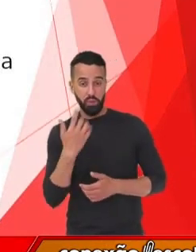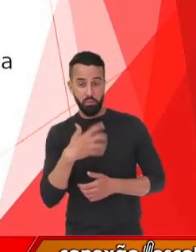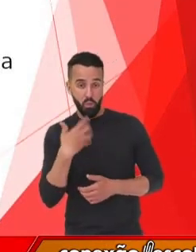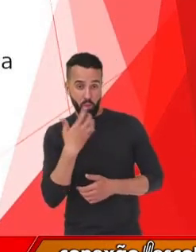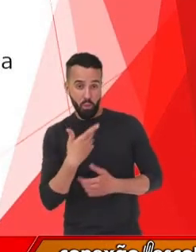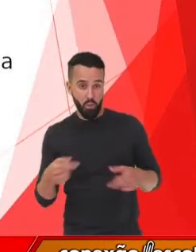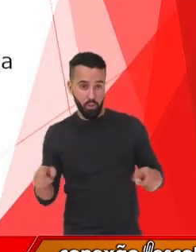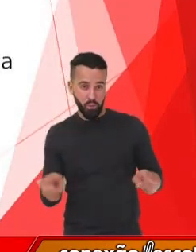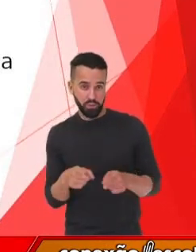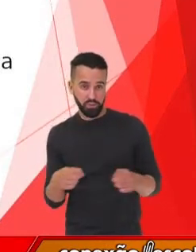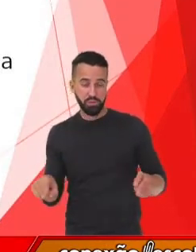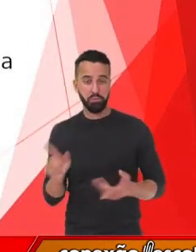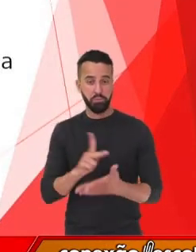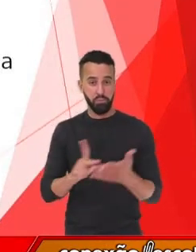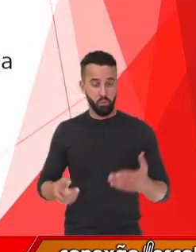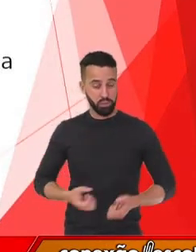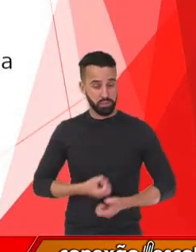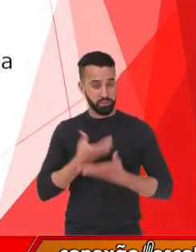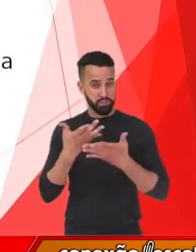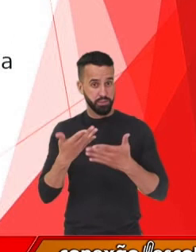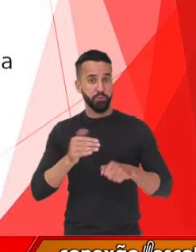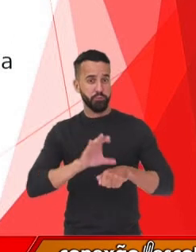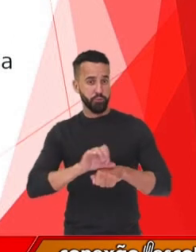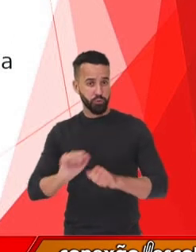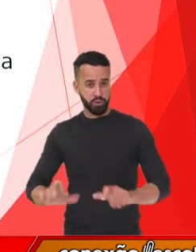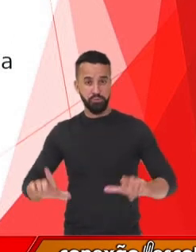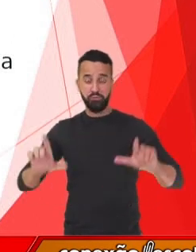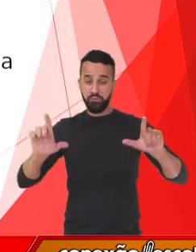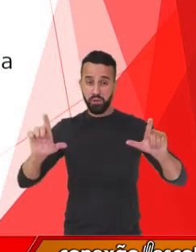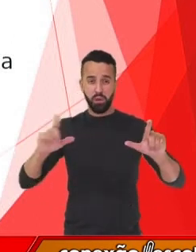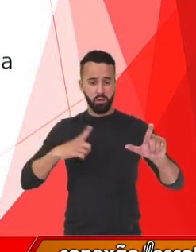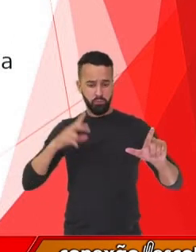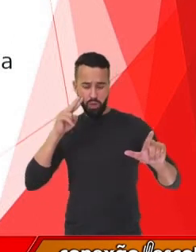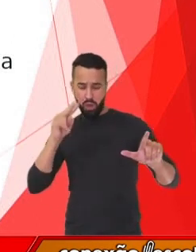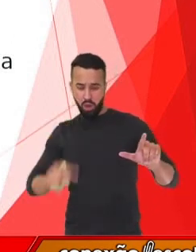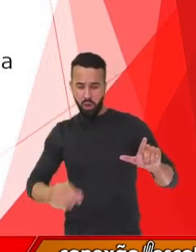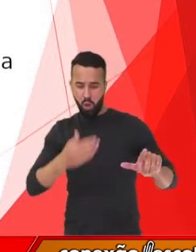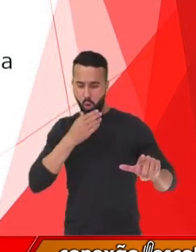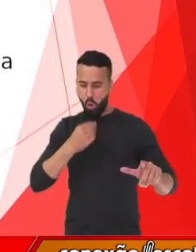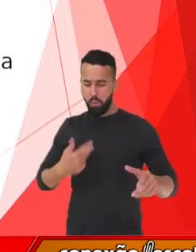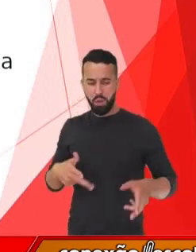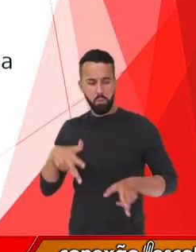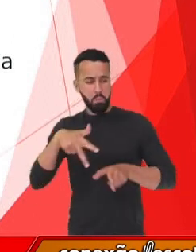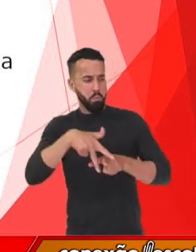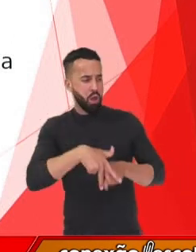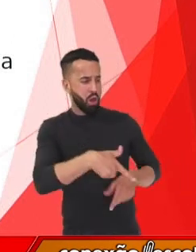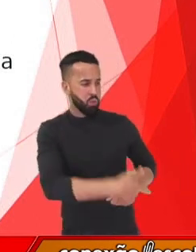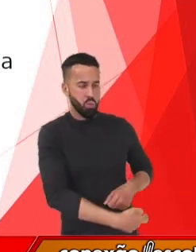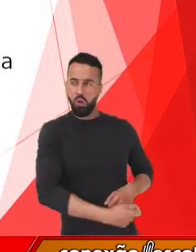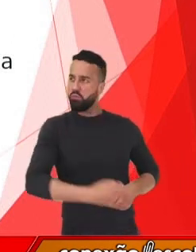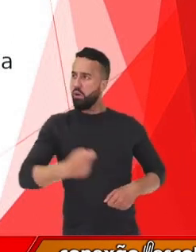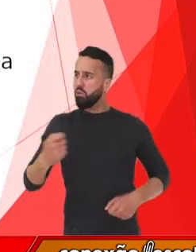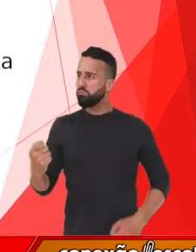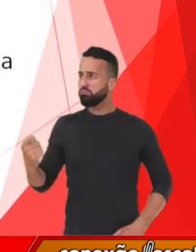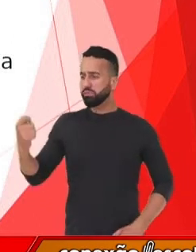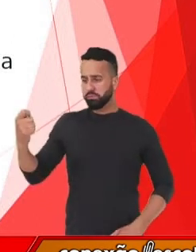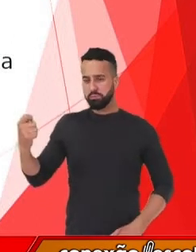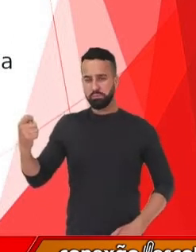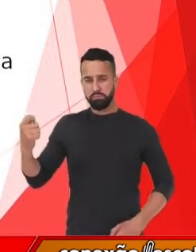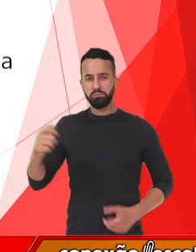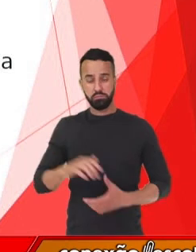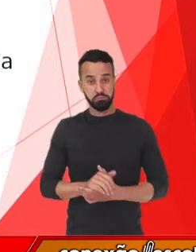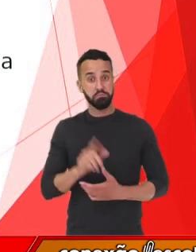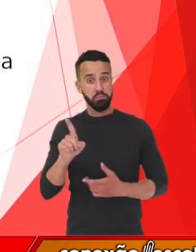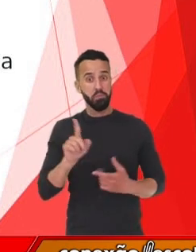poesia, mas nessa fotografia, não vemos um homem num cavalo branco, fazendo literalmente uma